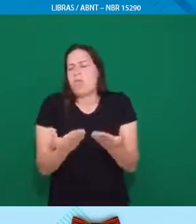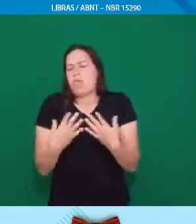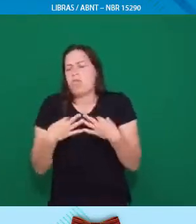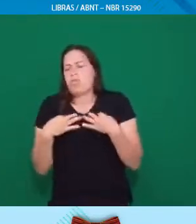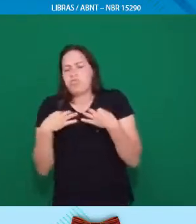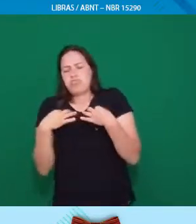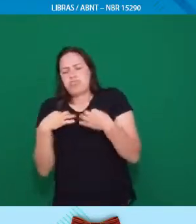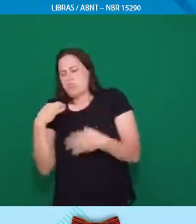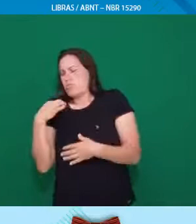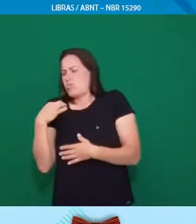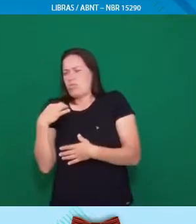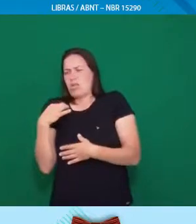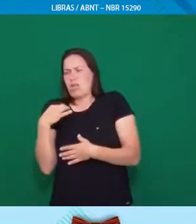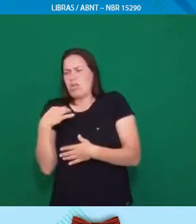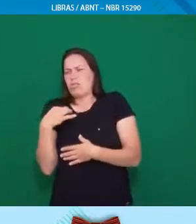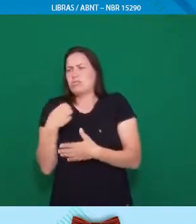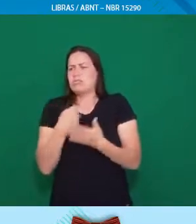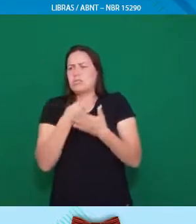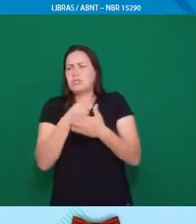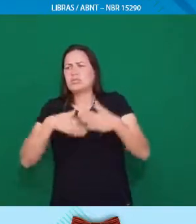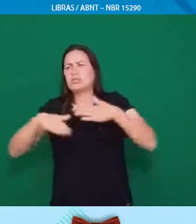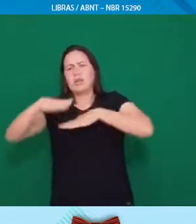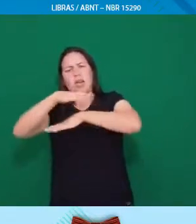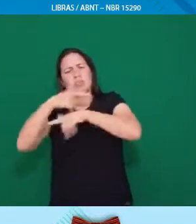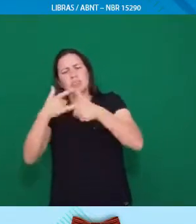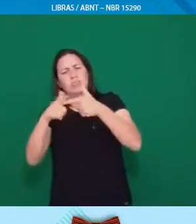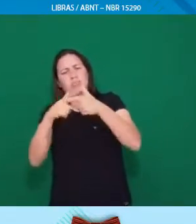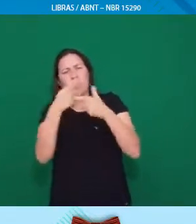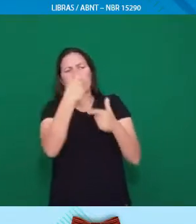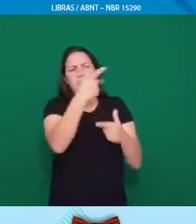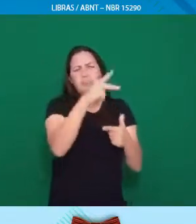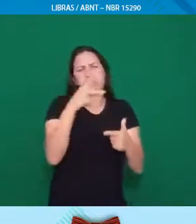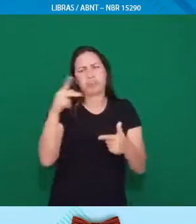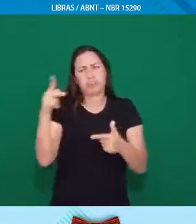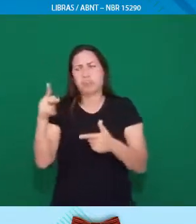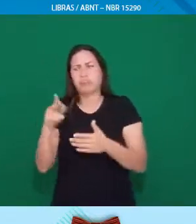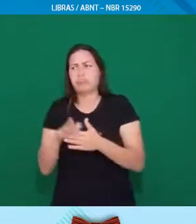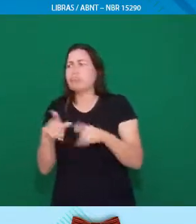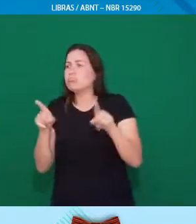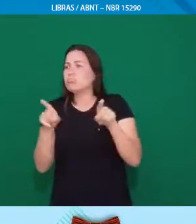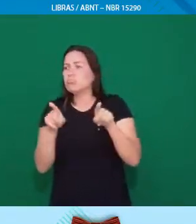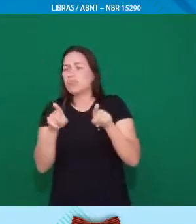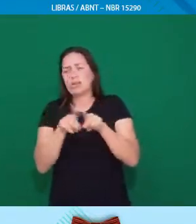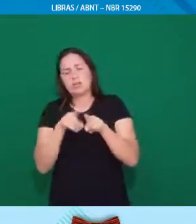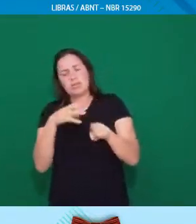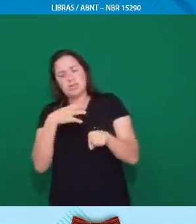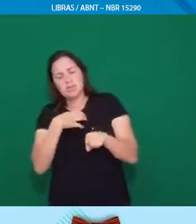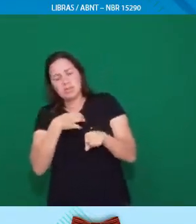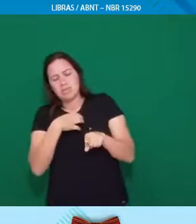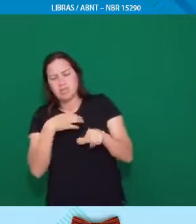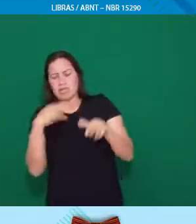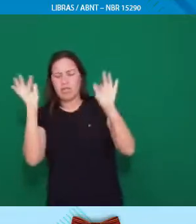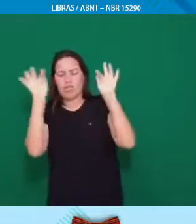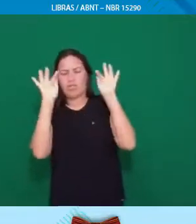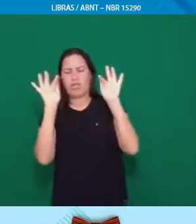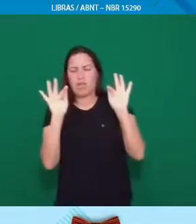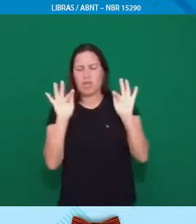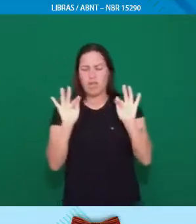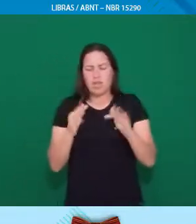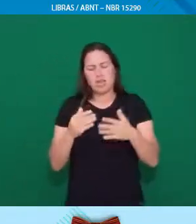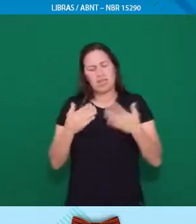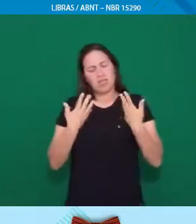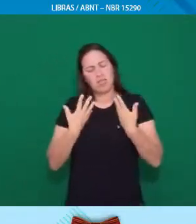uma maneira indireta às vezes é que você resolva o problema dos outros mas também 69 tecido